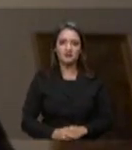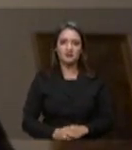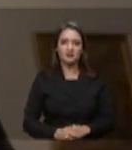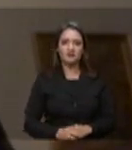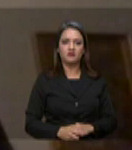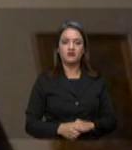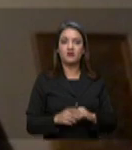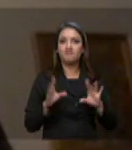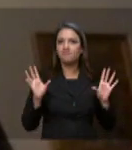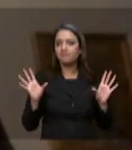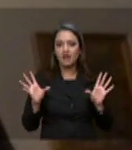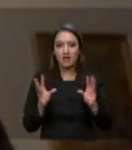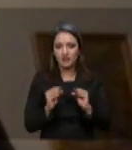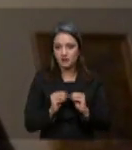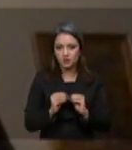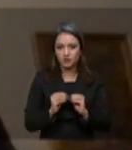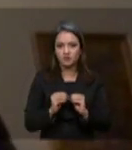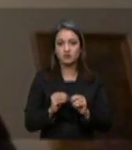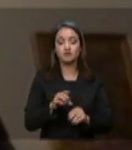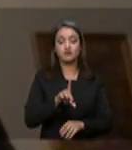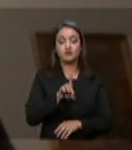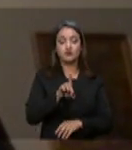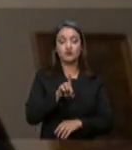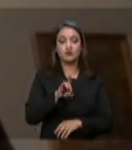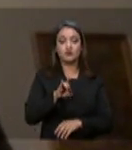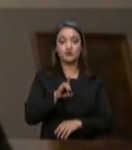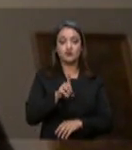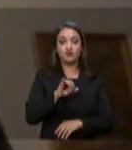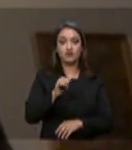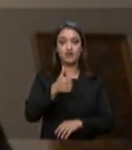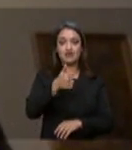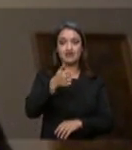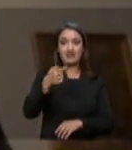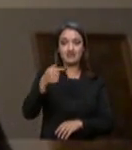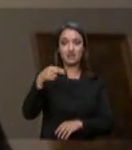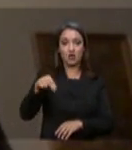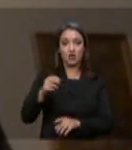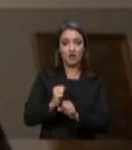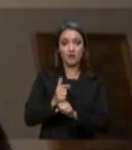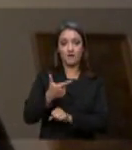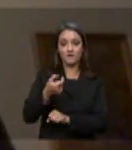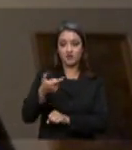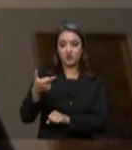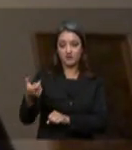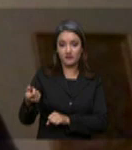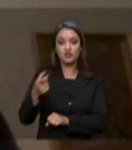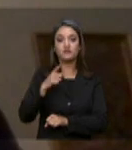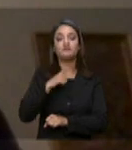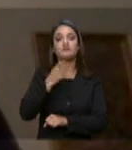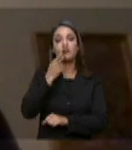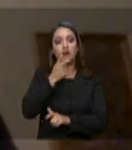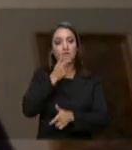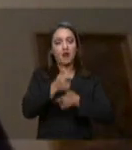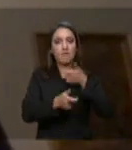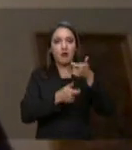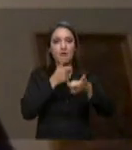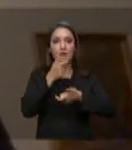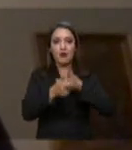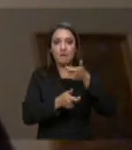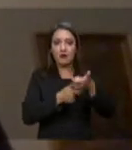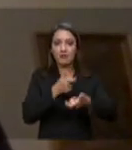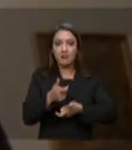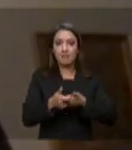sintetizando esses eventos no dia Dezessete de novembro de 2020 entre outras falas ofensivas